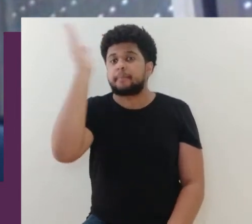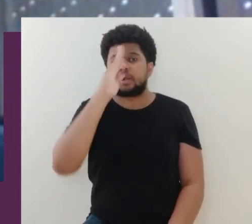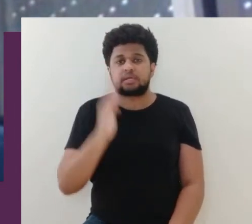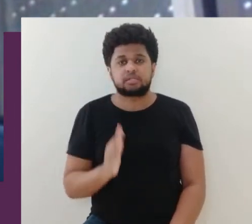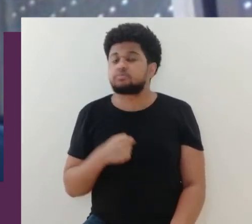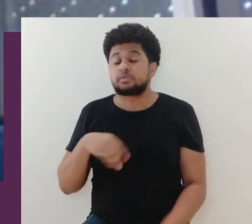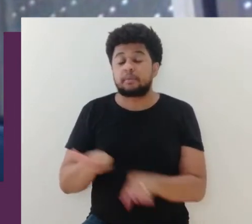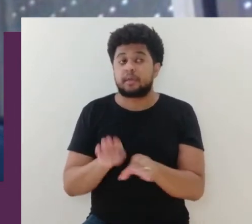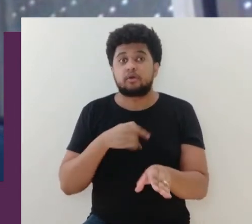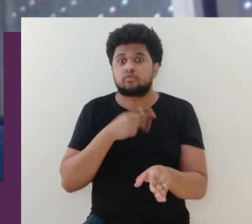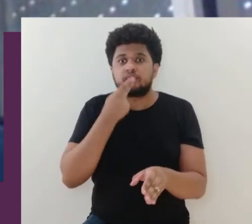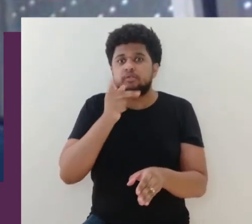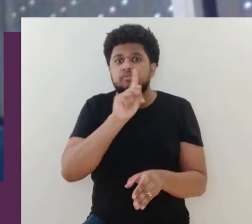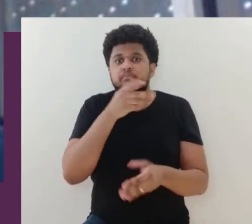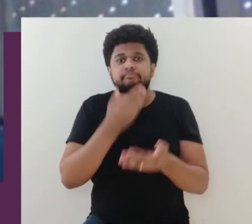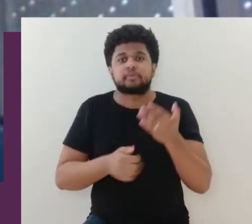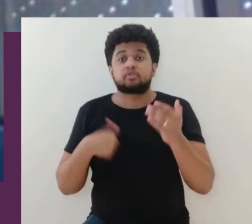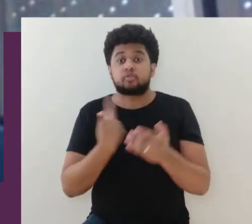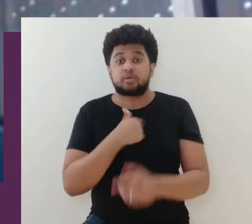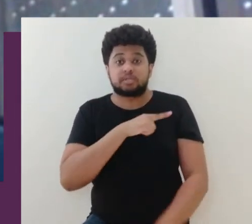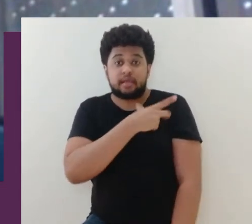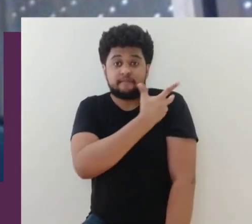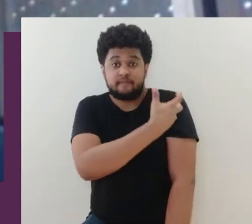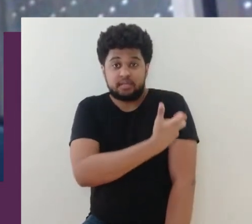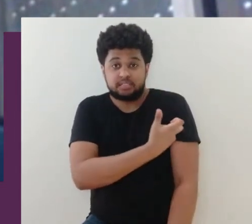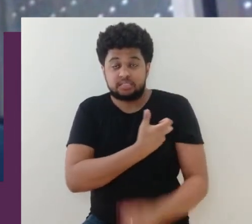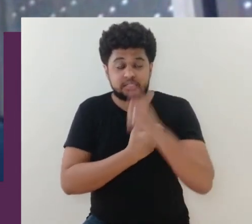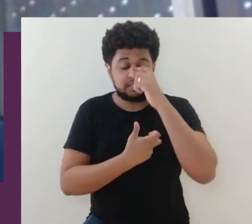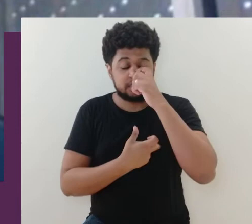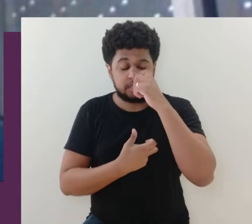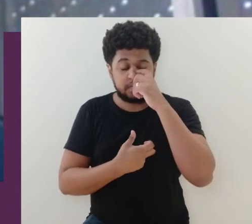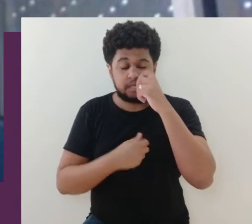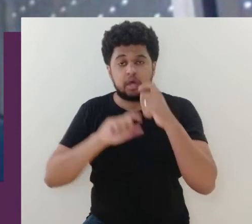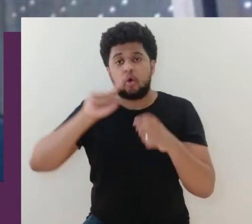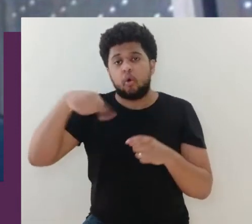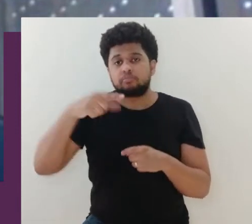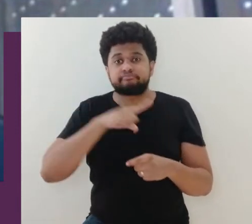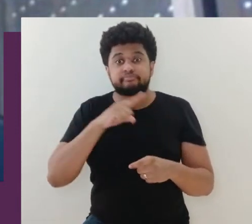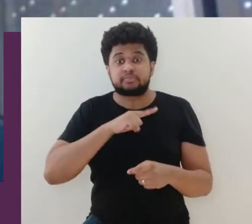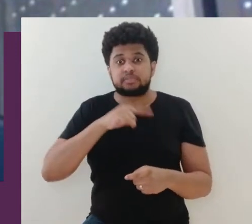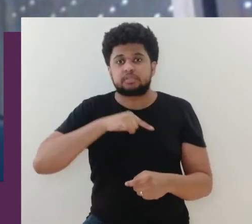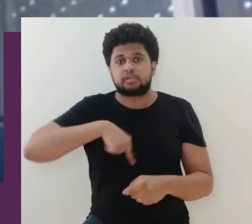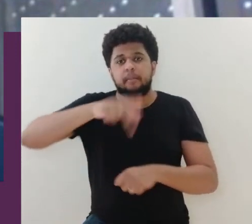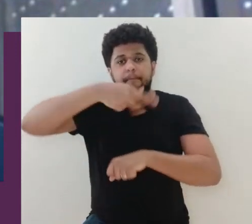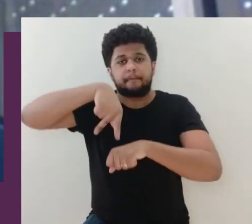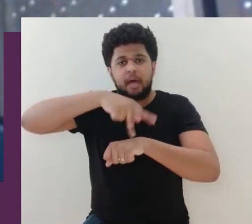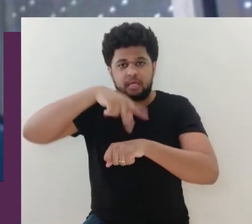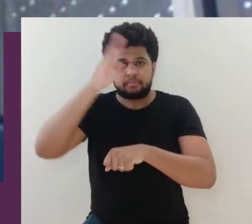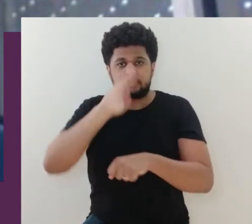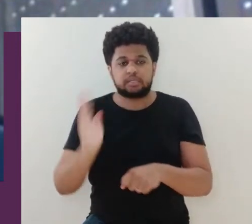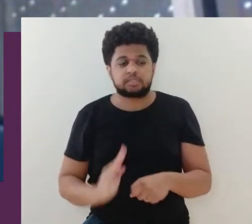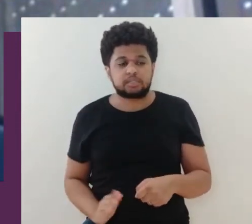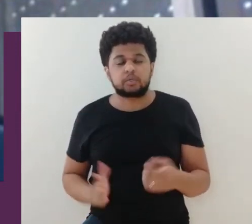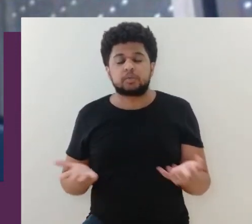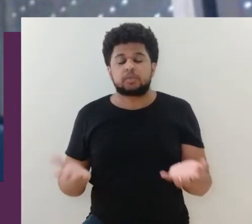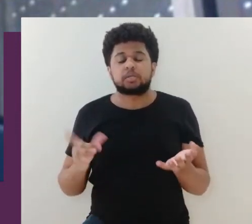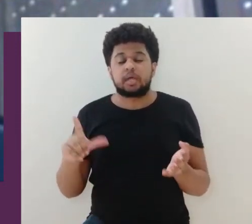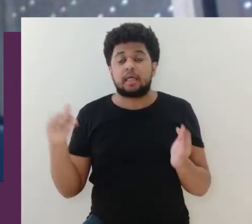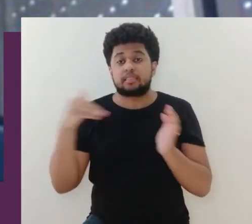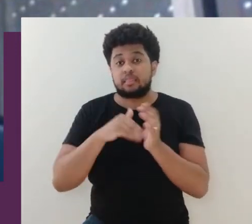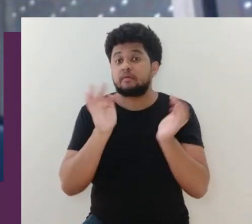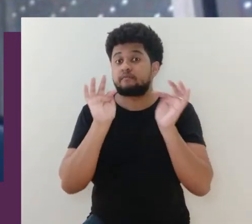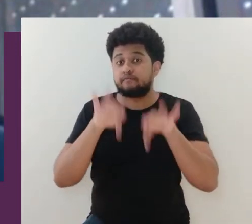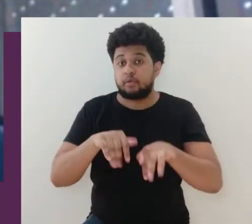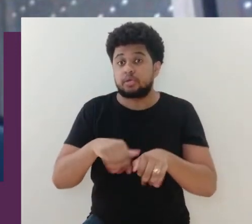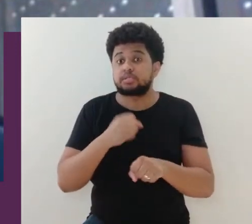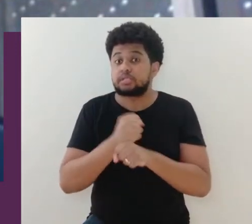e também não descarta a possibilidade da gente já ter uma vacina de uso emergencial no país ainda até